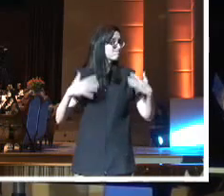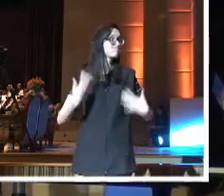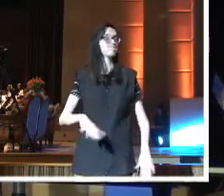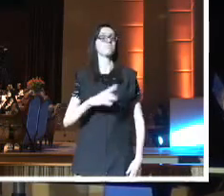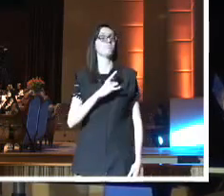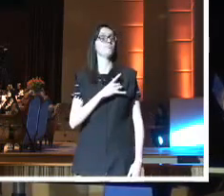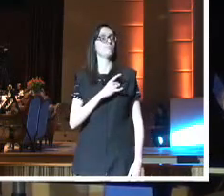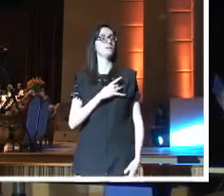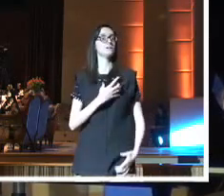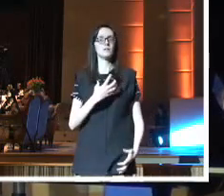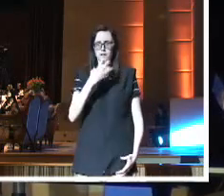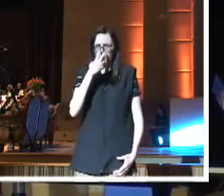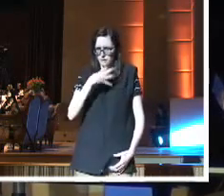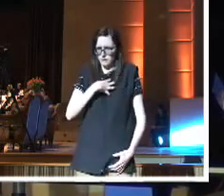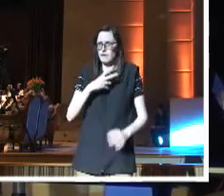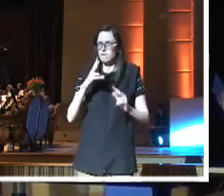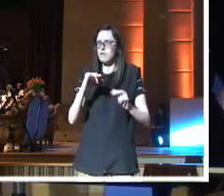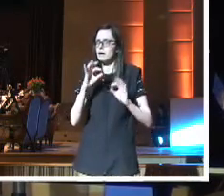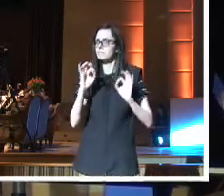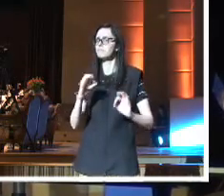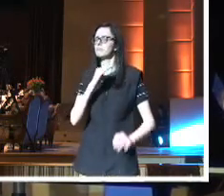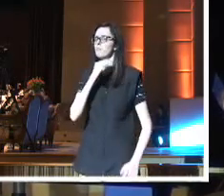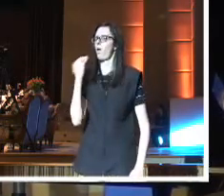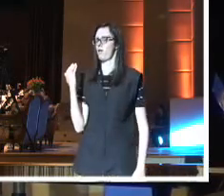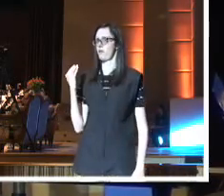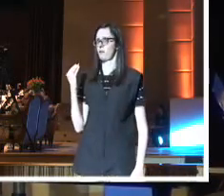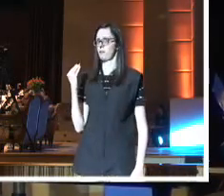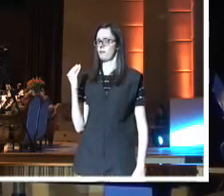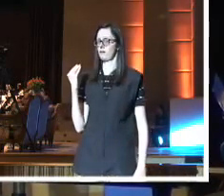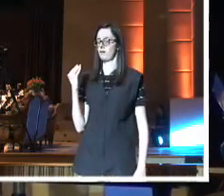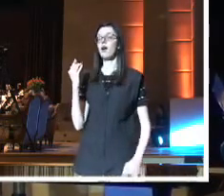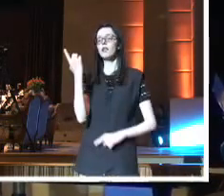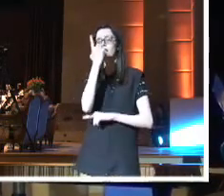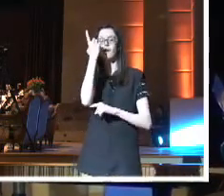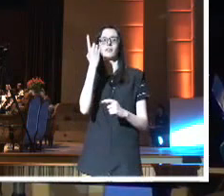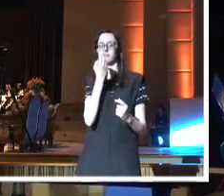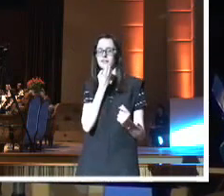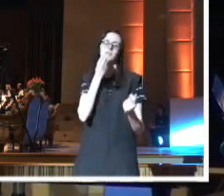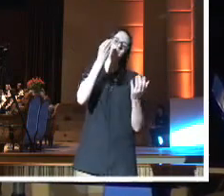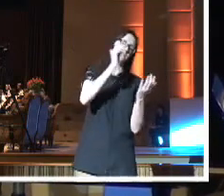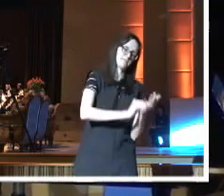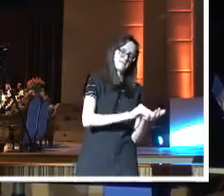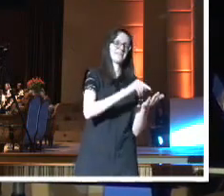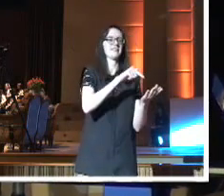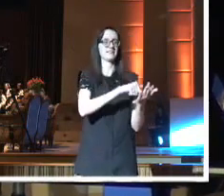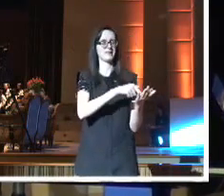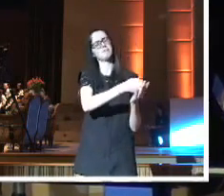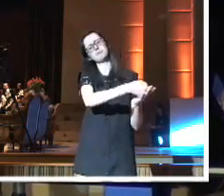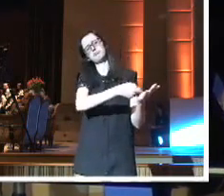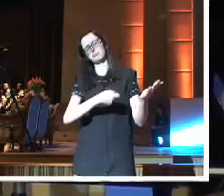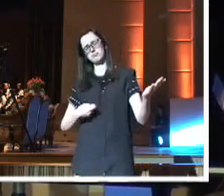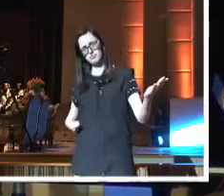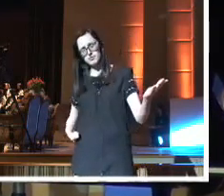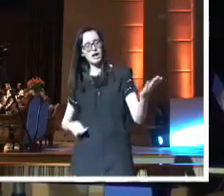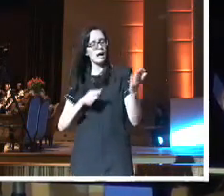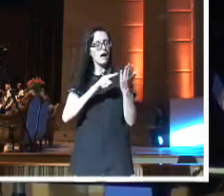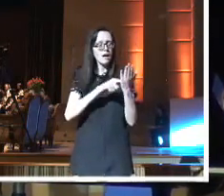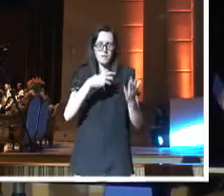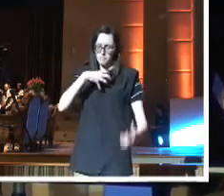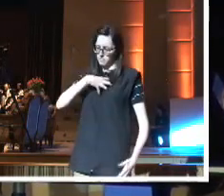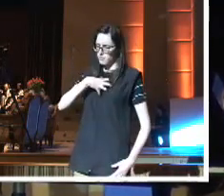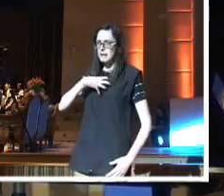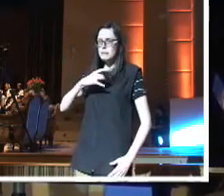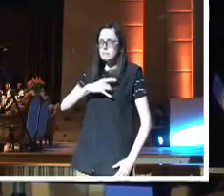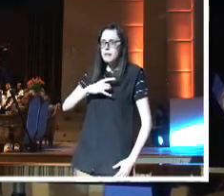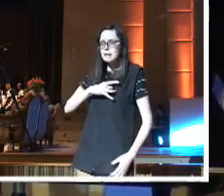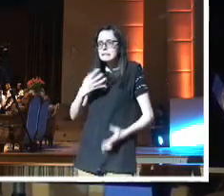não é, de morte. E ele vai compartilhar com a gente o que ele fez diante desse